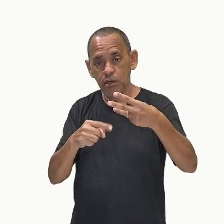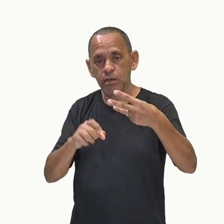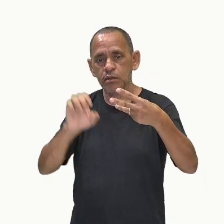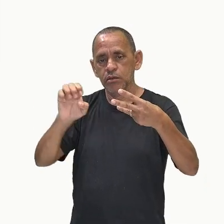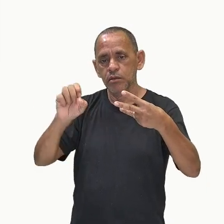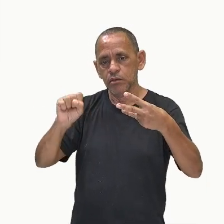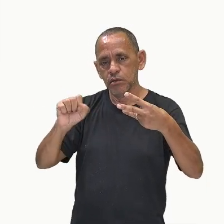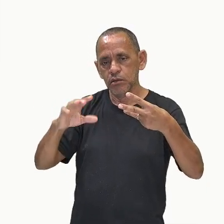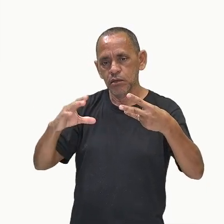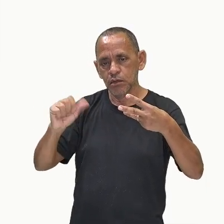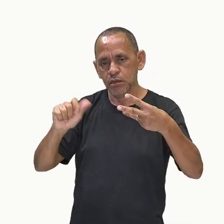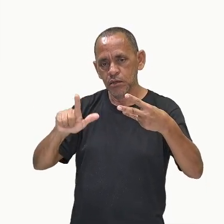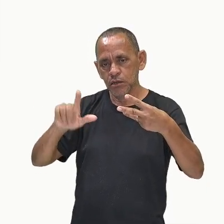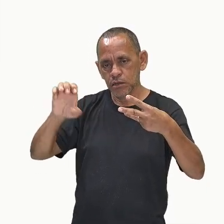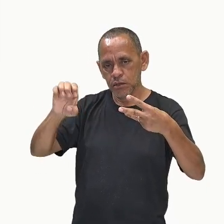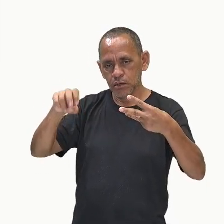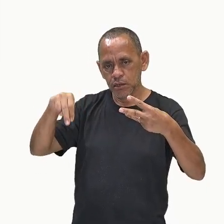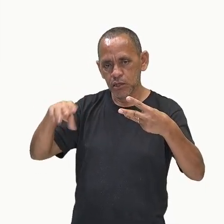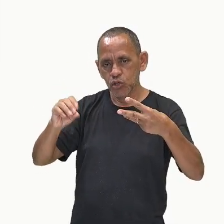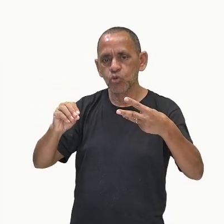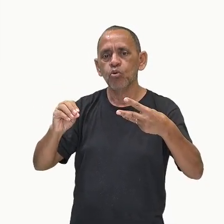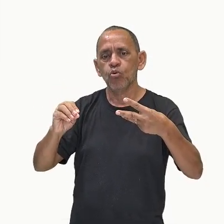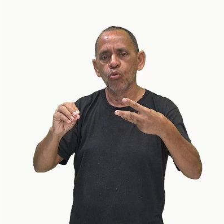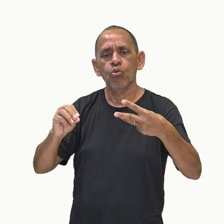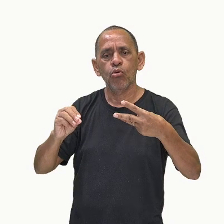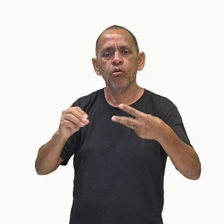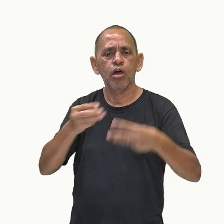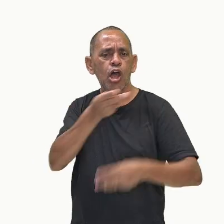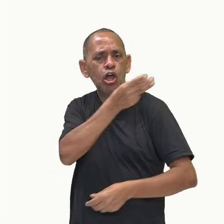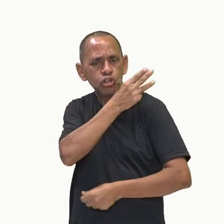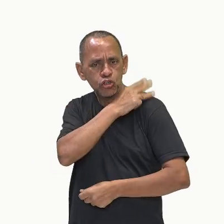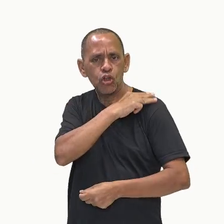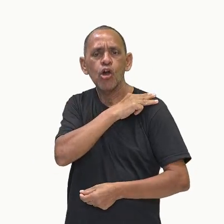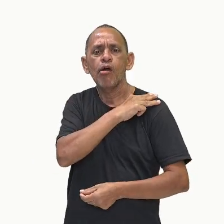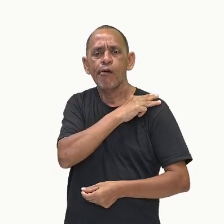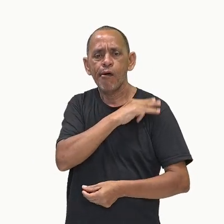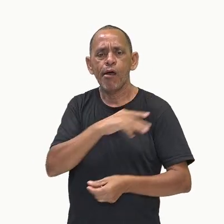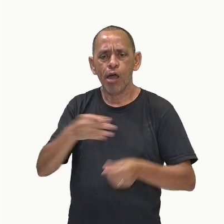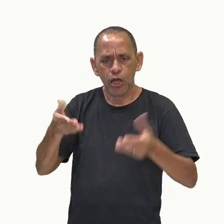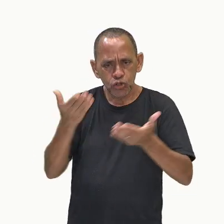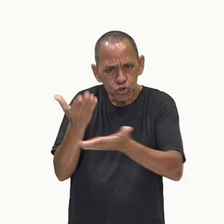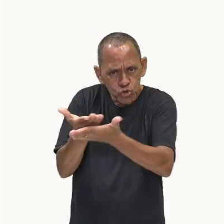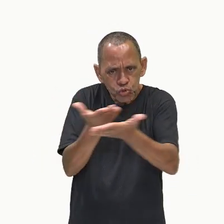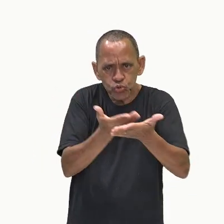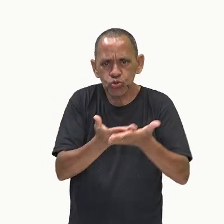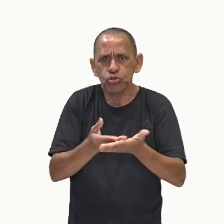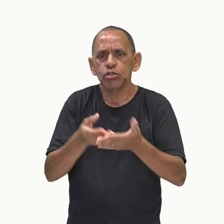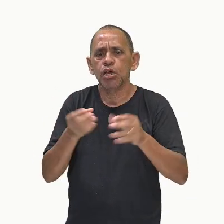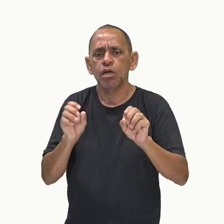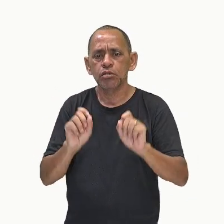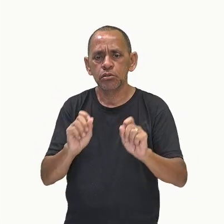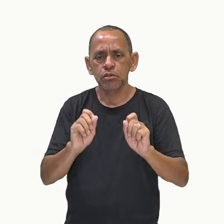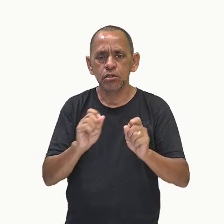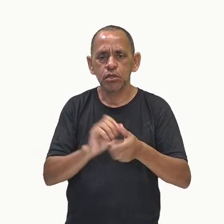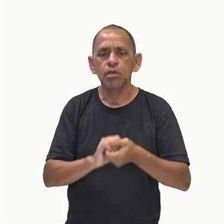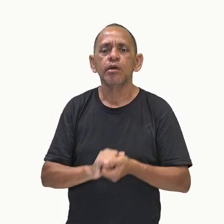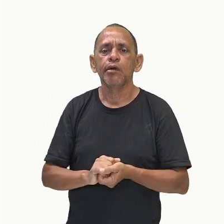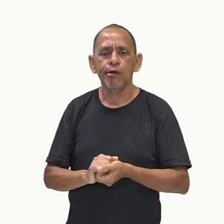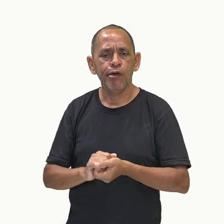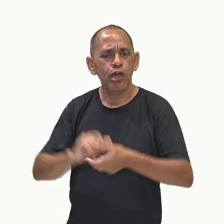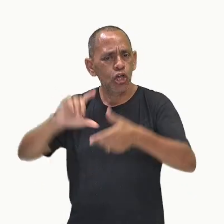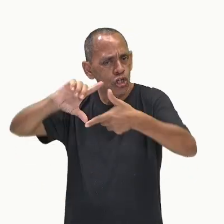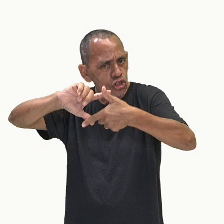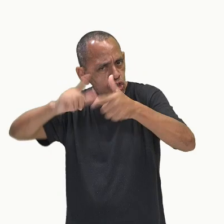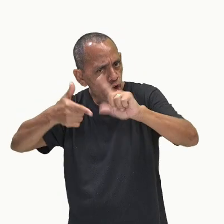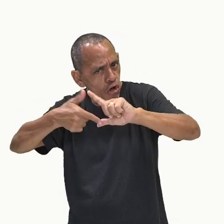né? Como nós estamos agora no terceiro ano estudando geometria analítica, né? Nós já tivemos a oportunidade de